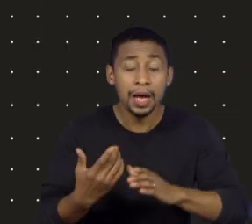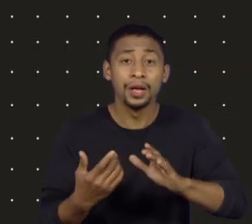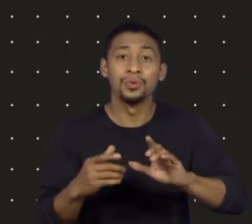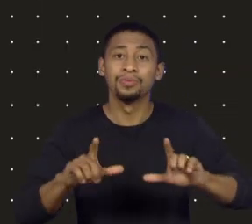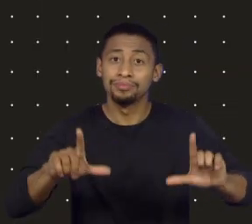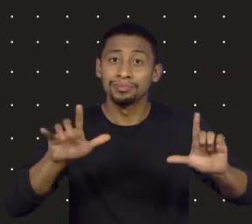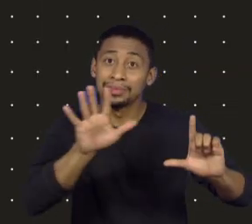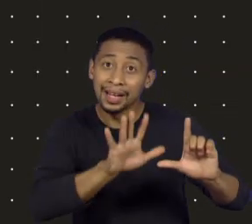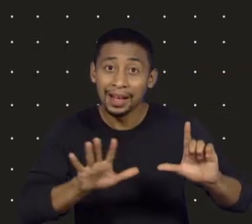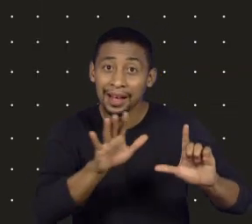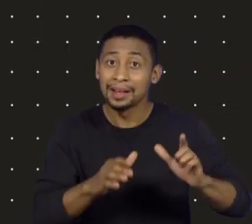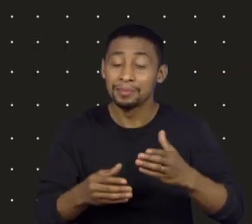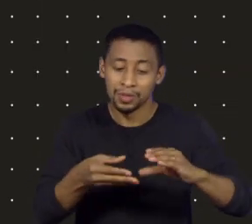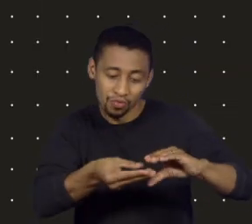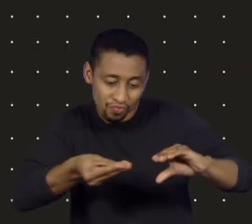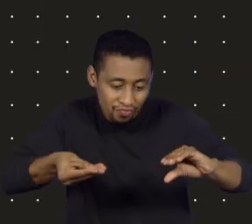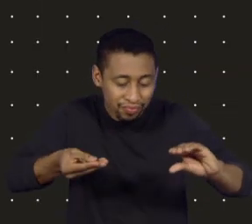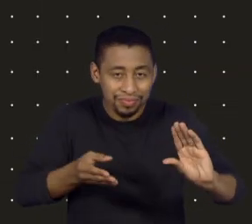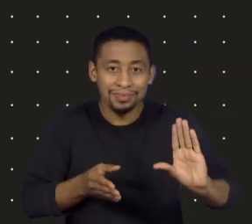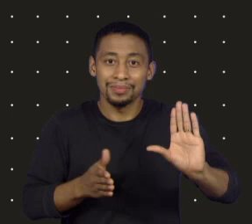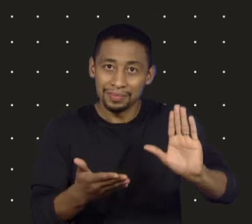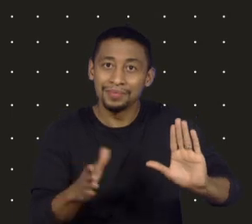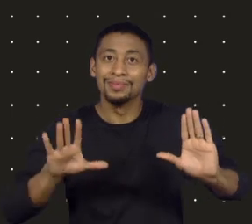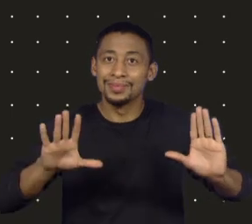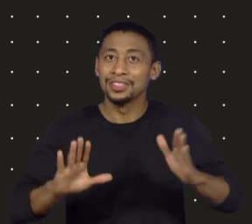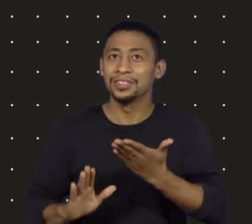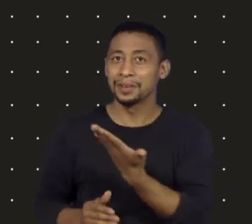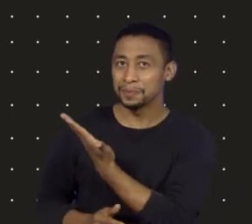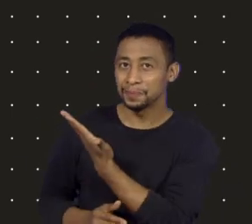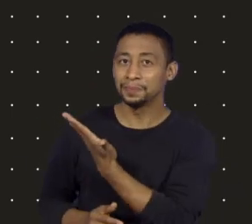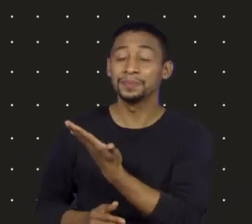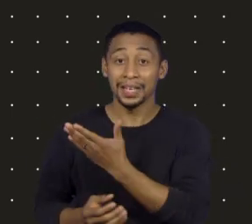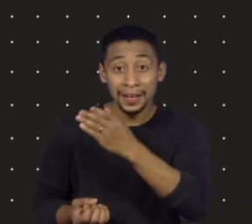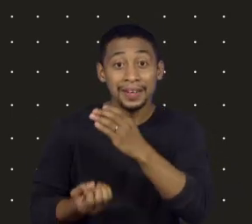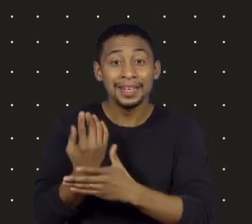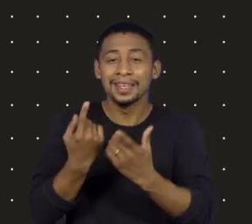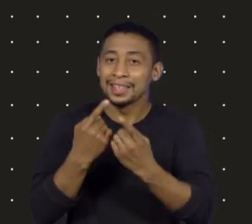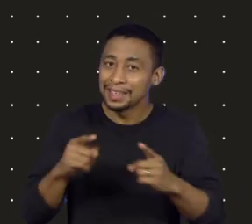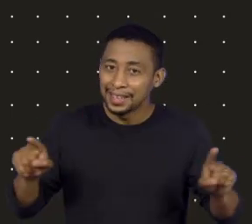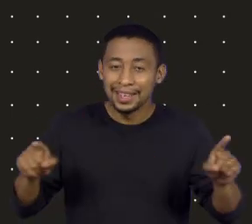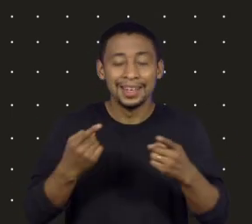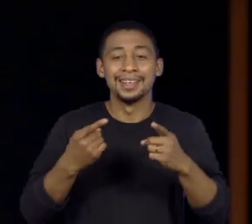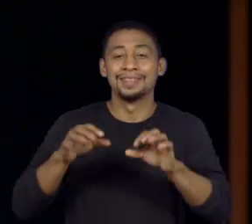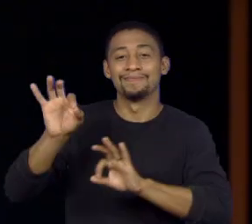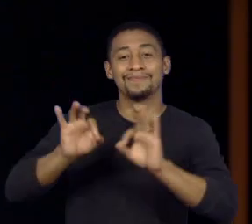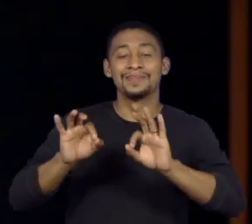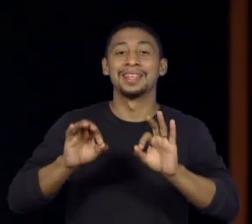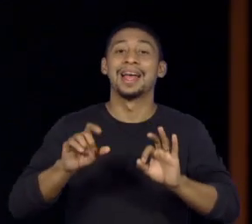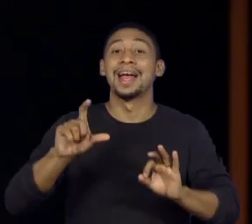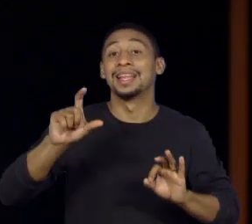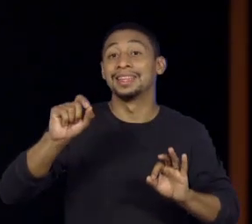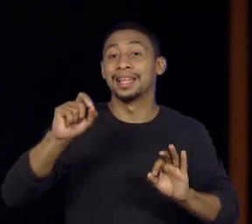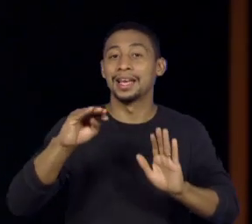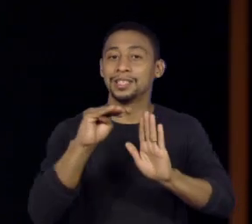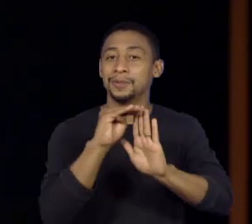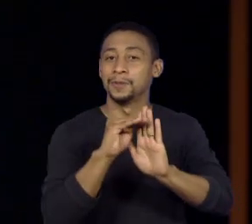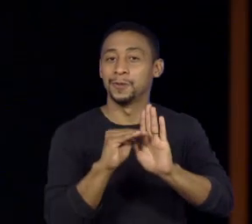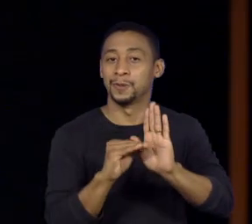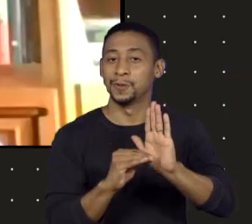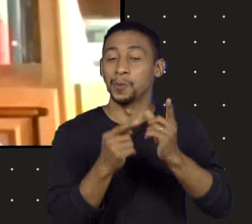E mostrei as letras para ele, mostrei a história, e aí fizemos as 10 canções. Depois nós